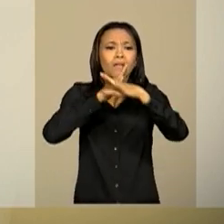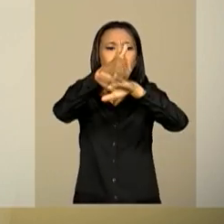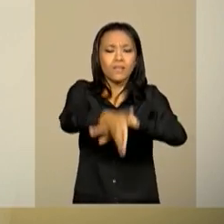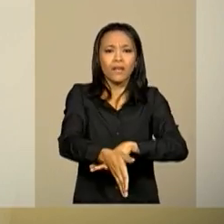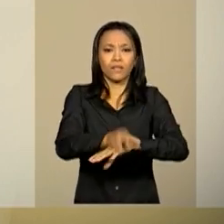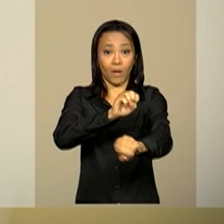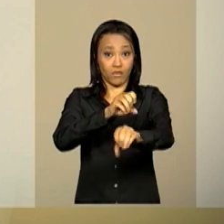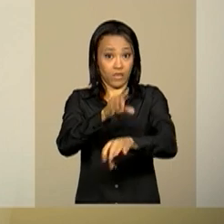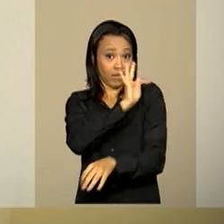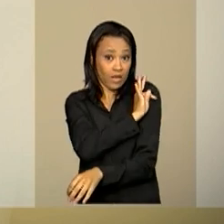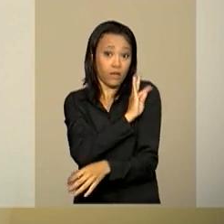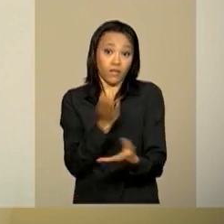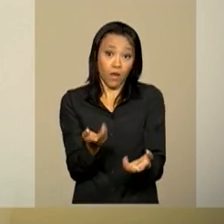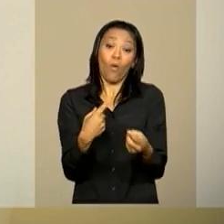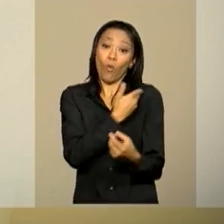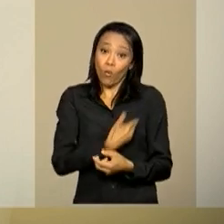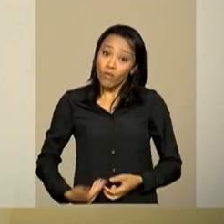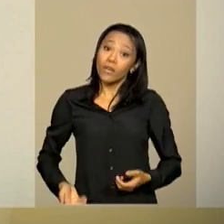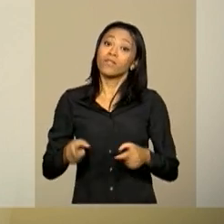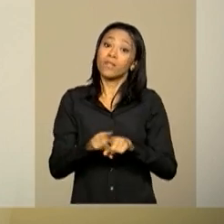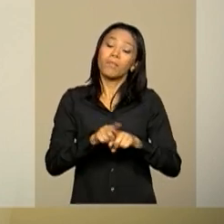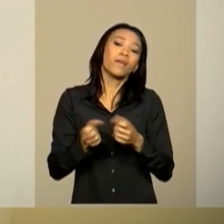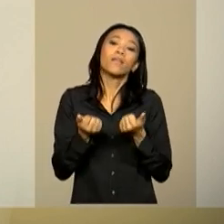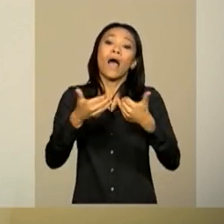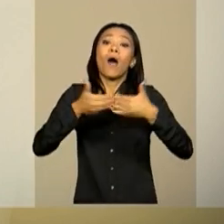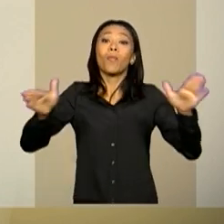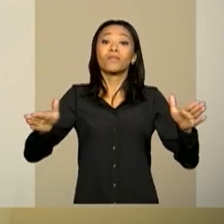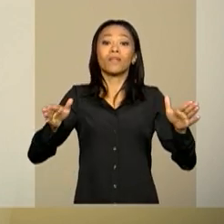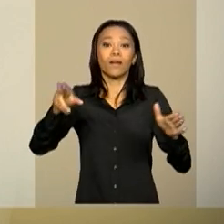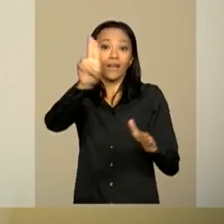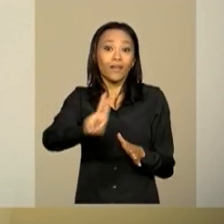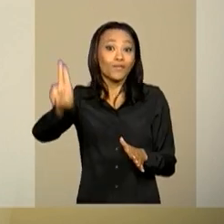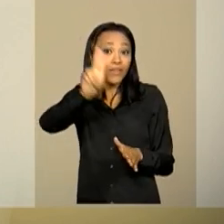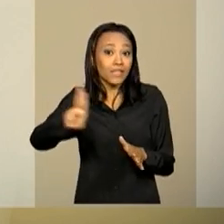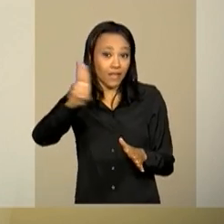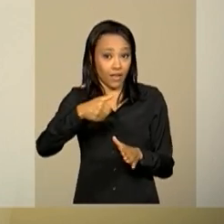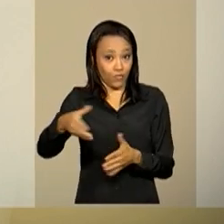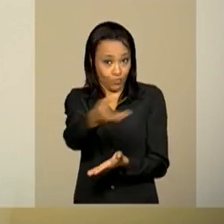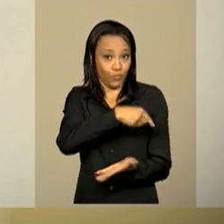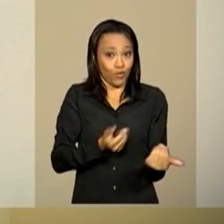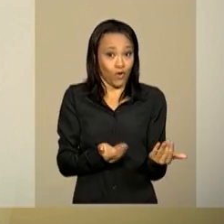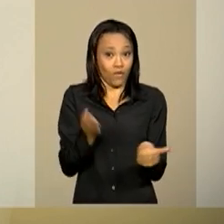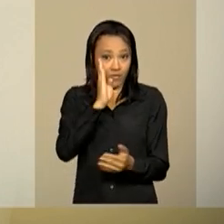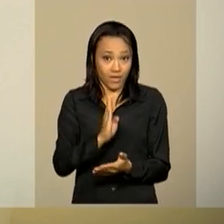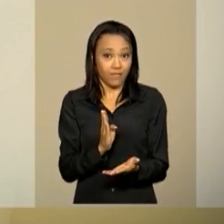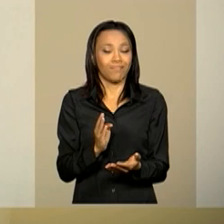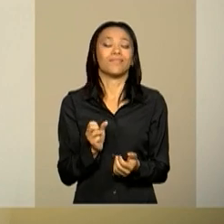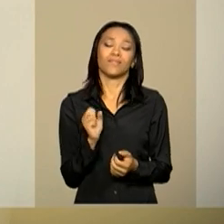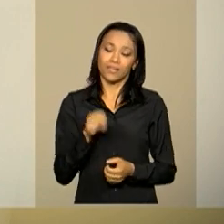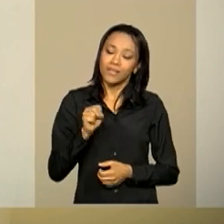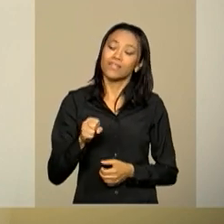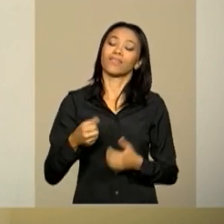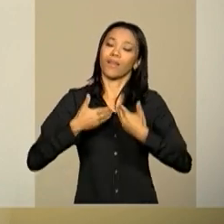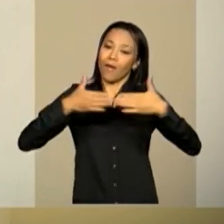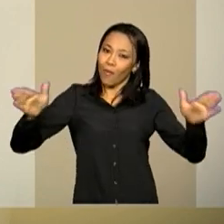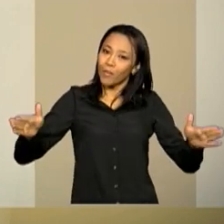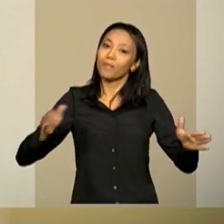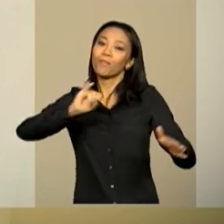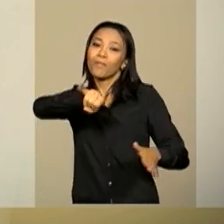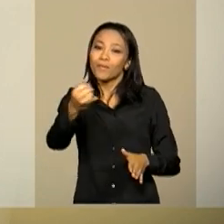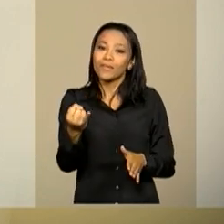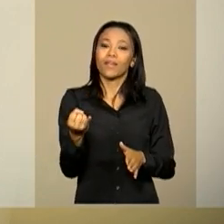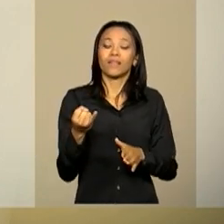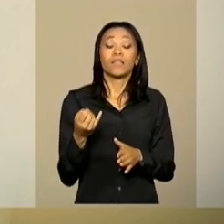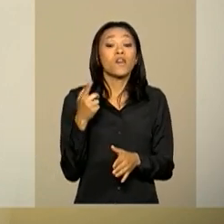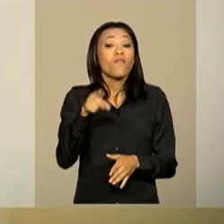ensino técnico o governo também abriu as portas das Universidades para os jovens brasileiros não é presidenta abriu sim Luciano só para você ter